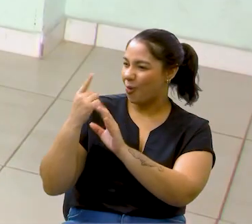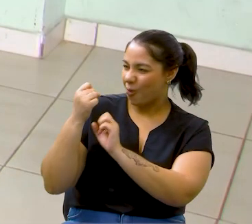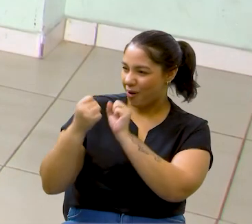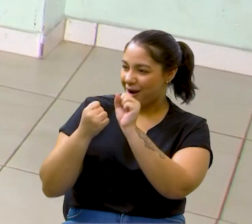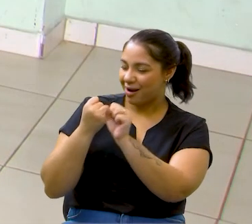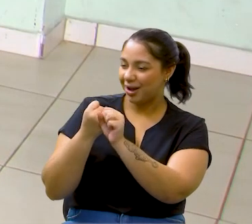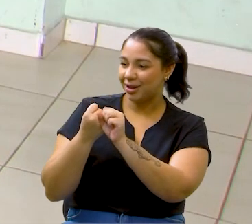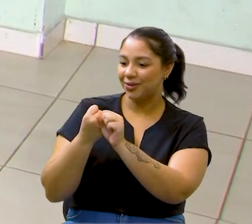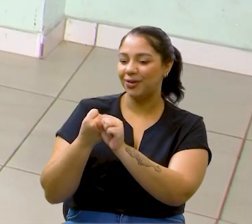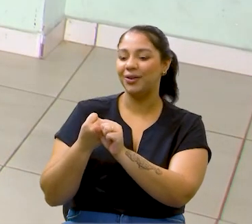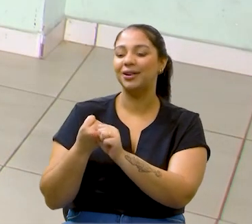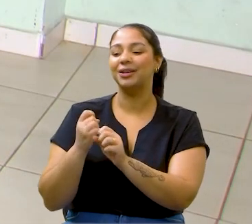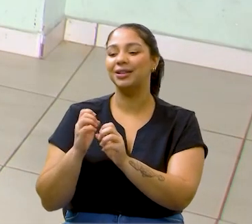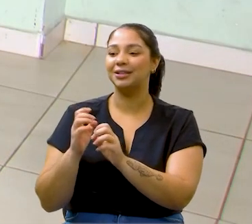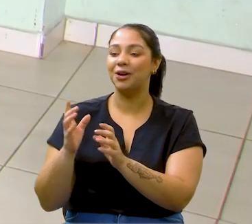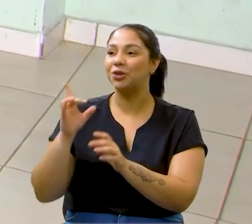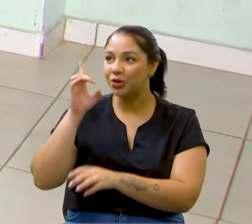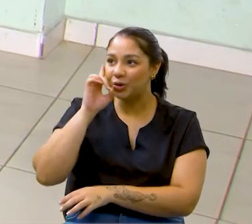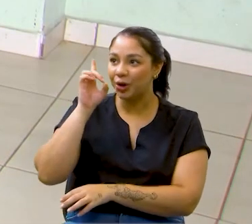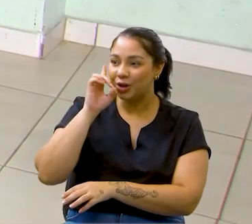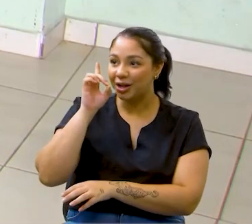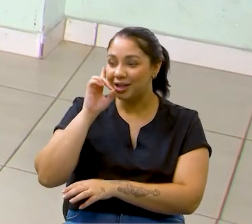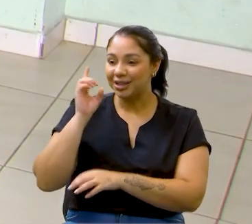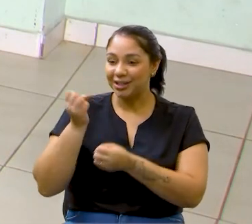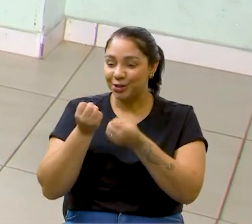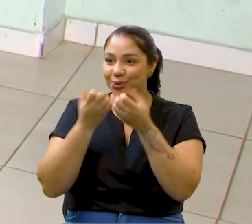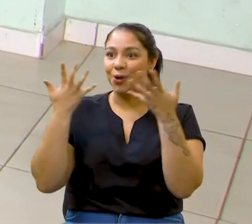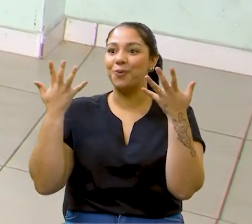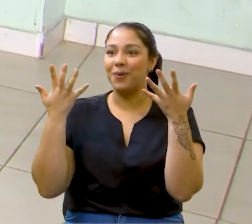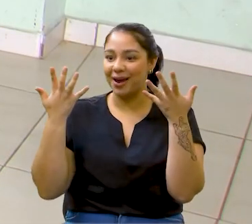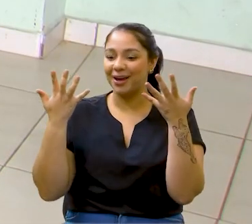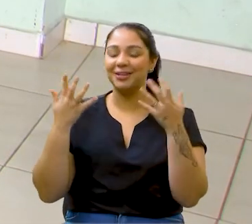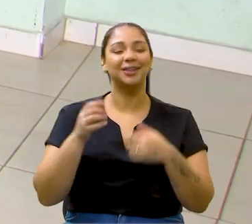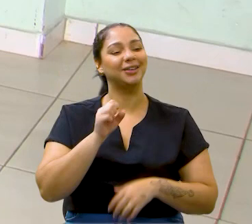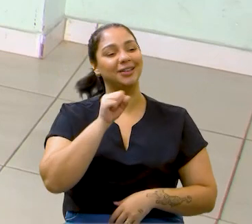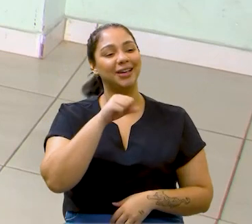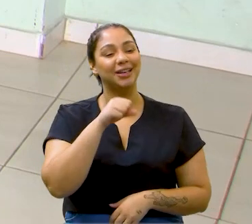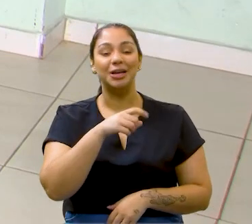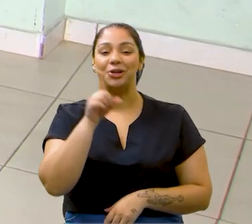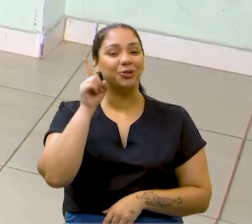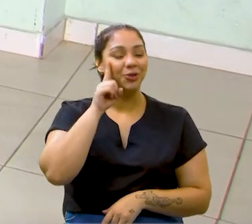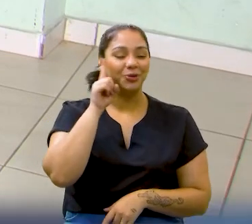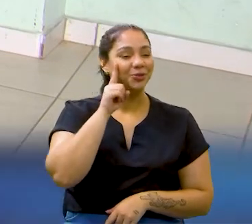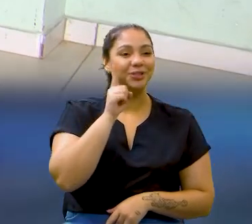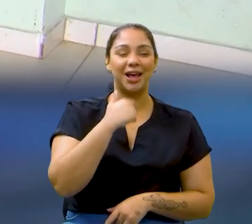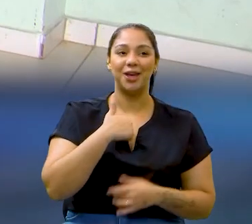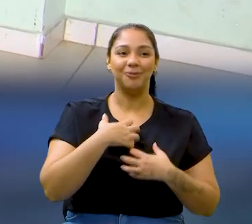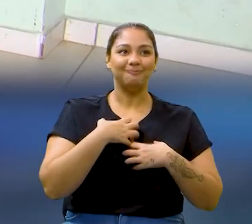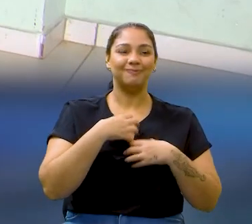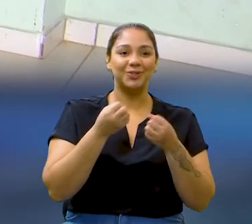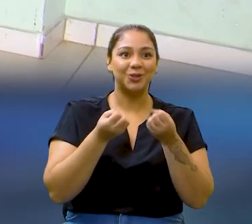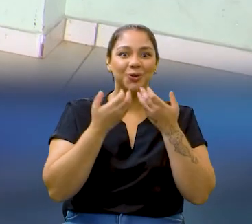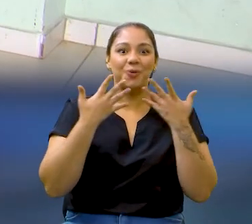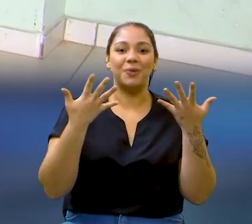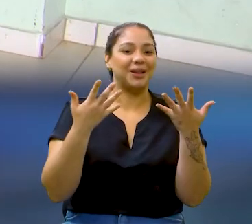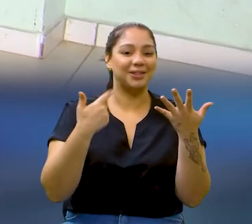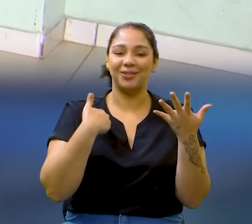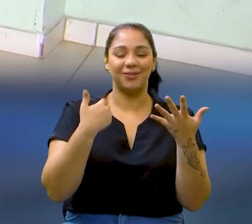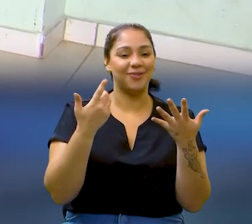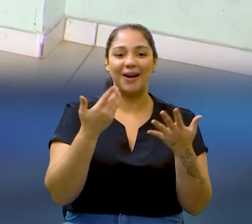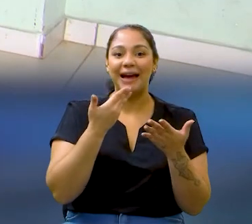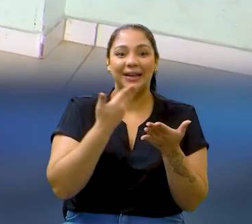faz. Já mesmo faz assim, ainda dá todo dia essa surpresa. Todo dia é uma surpresa,